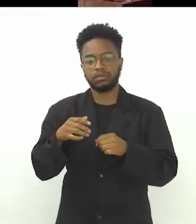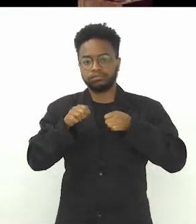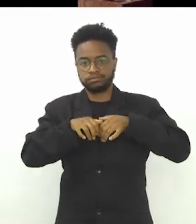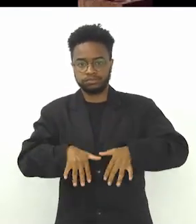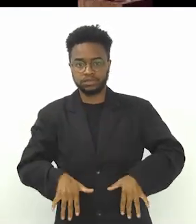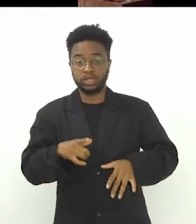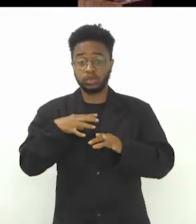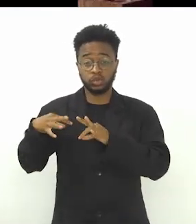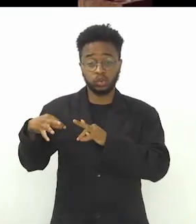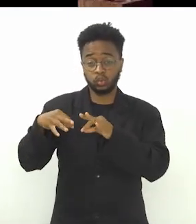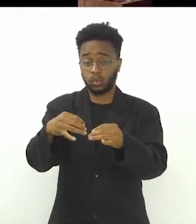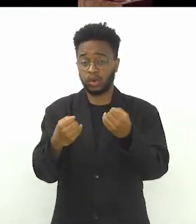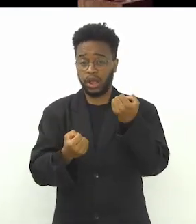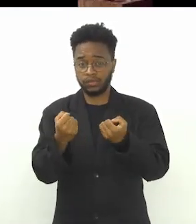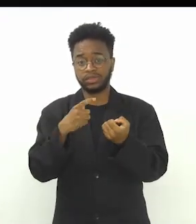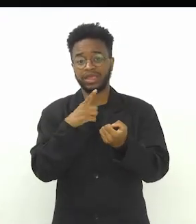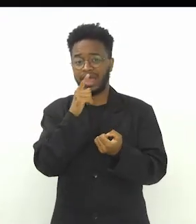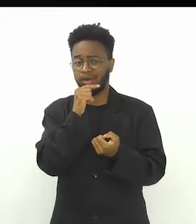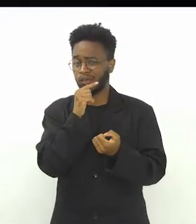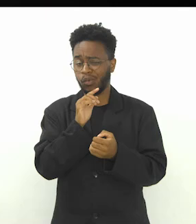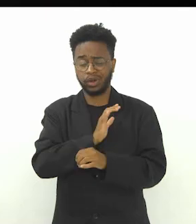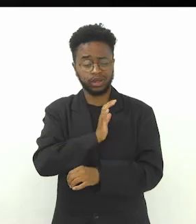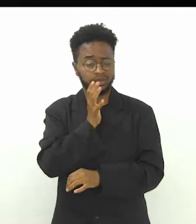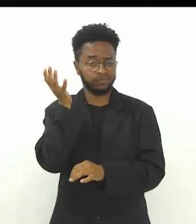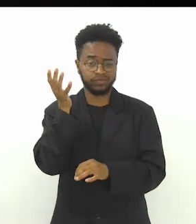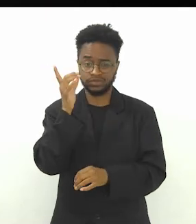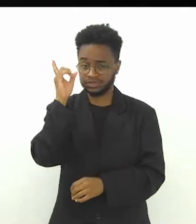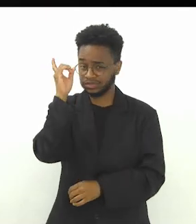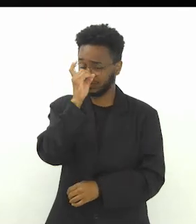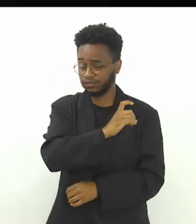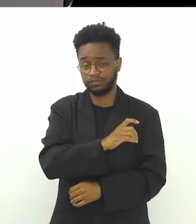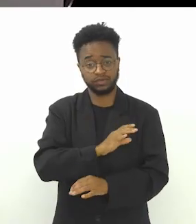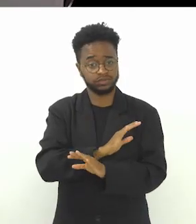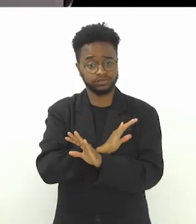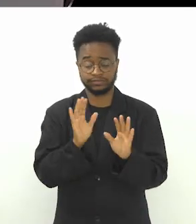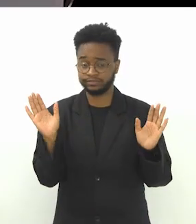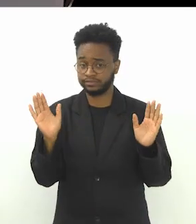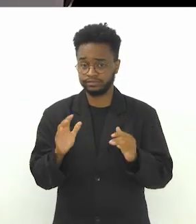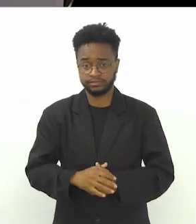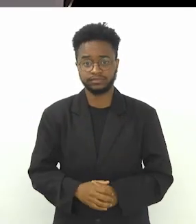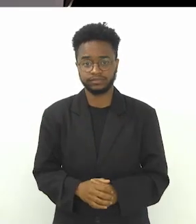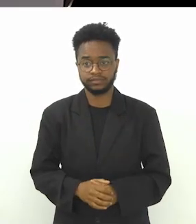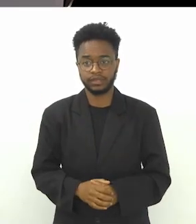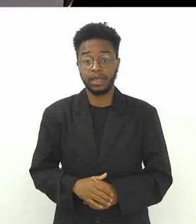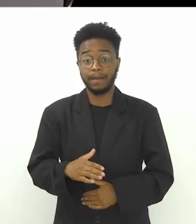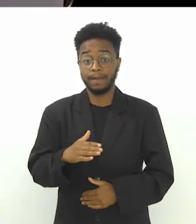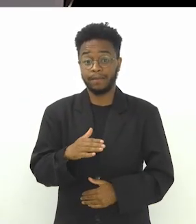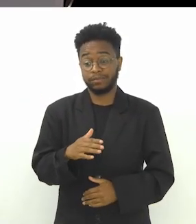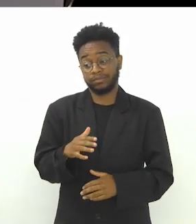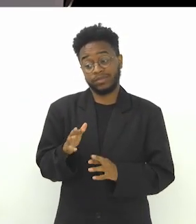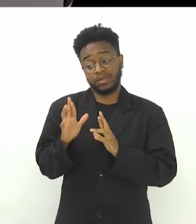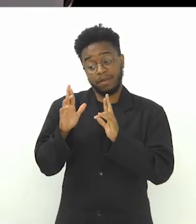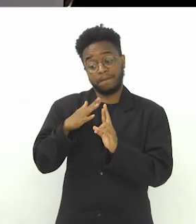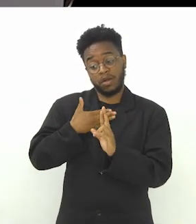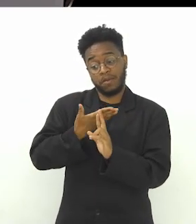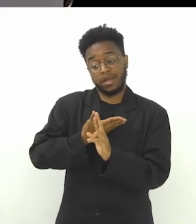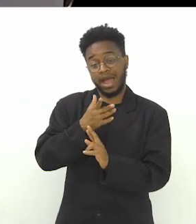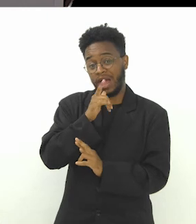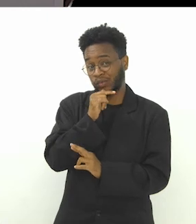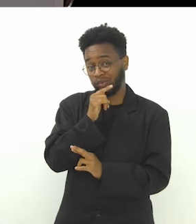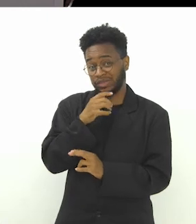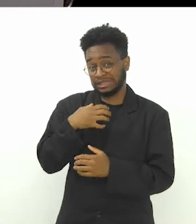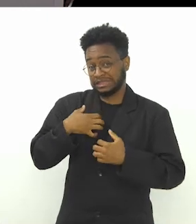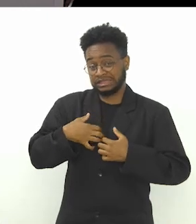os carros tinham água. Um inferno. Água. Um inferno. Olha, que meus amigos da água não fiquem chateados. Mas quando tem